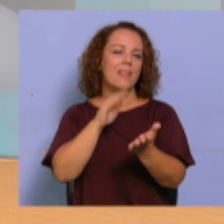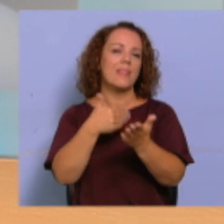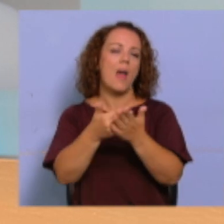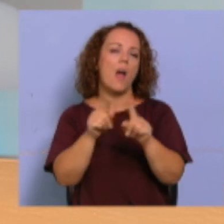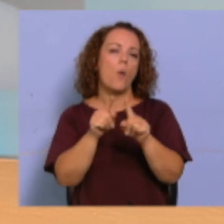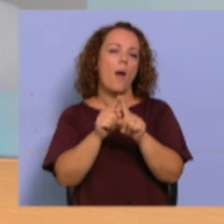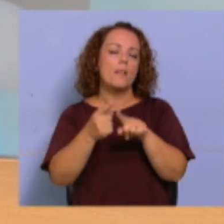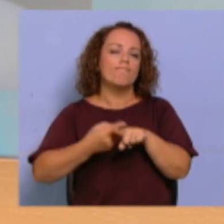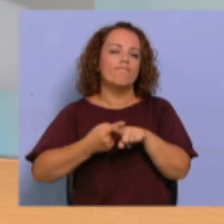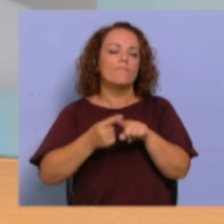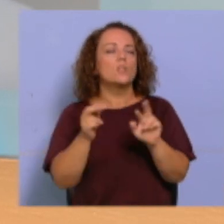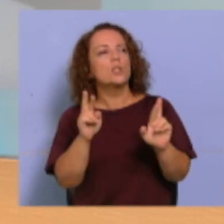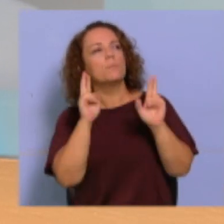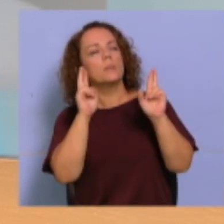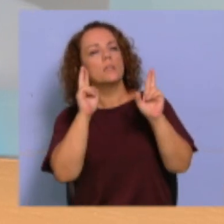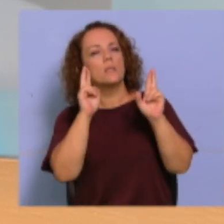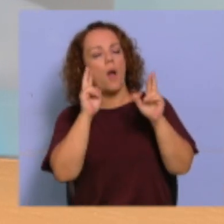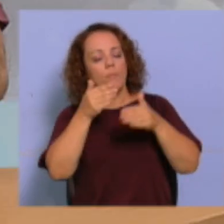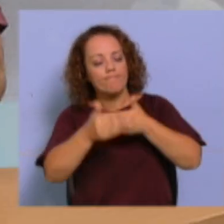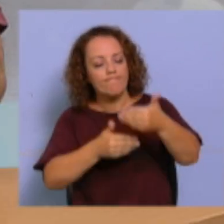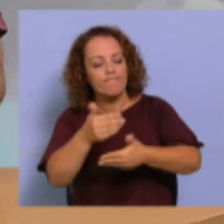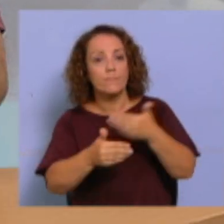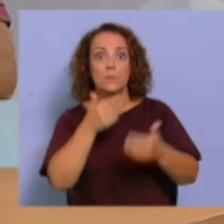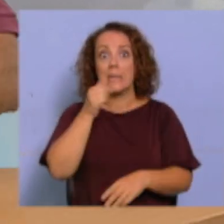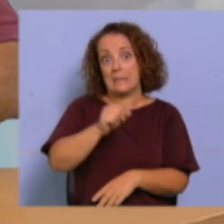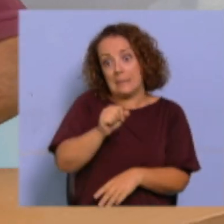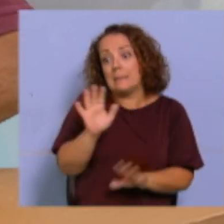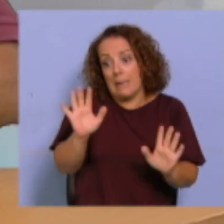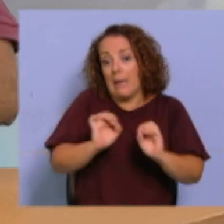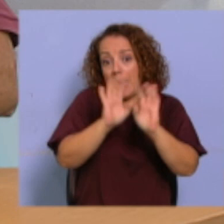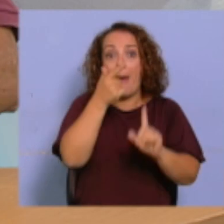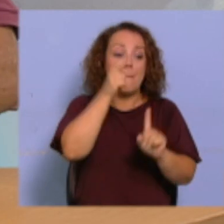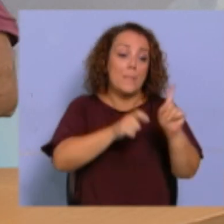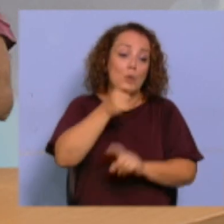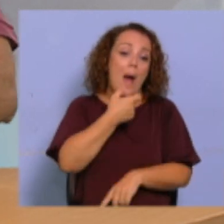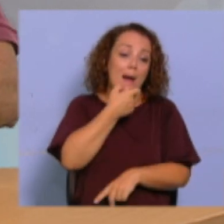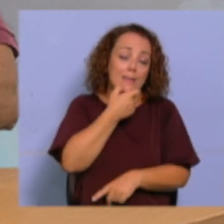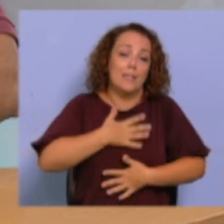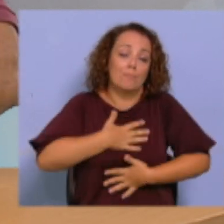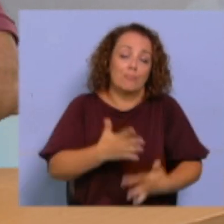cada dia, cada semana. Claro. Pelo menos para quem é cristão. Sim.